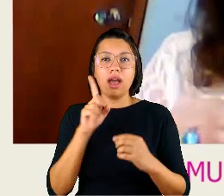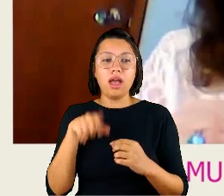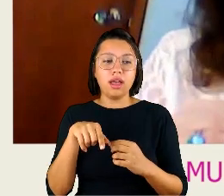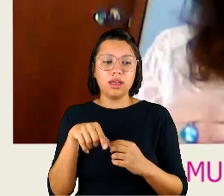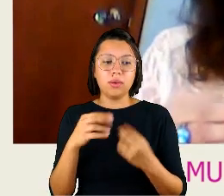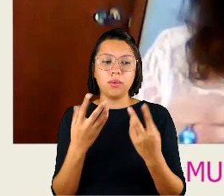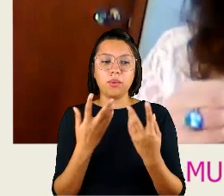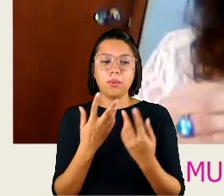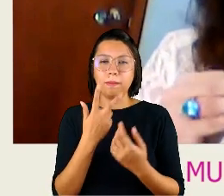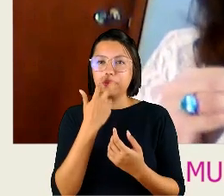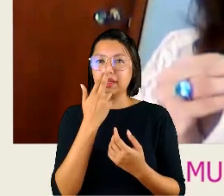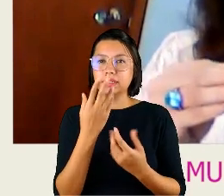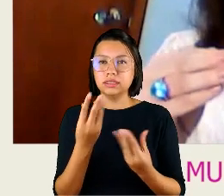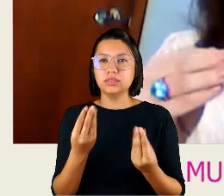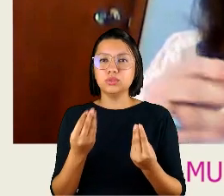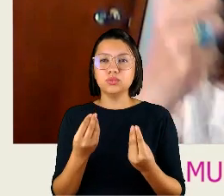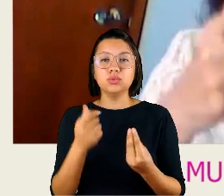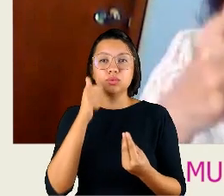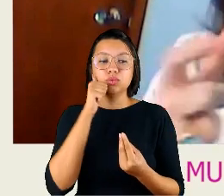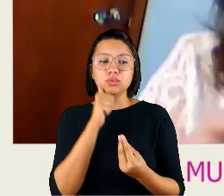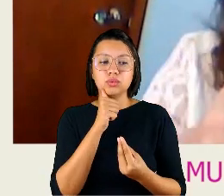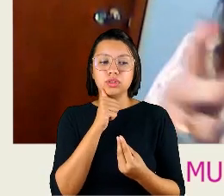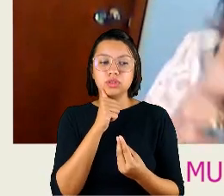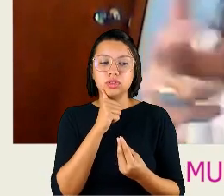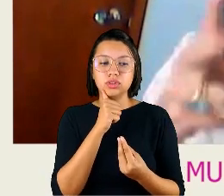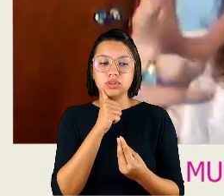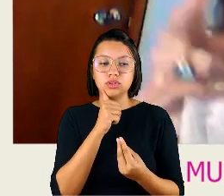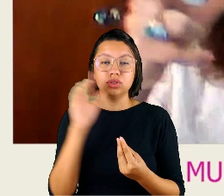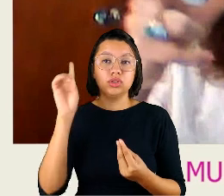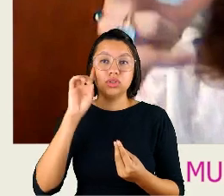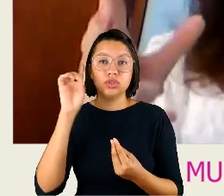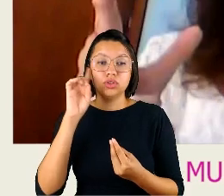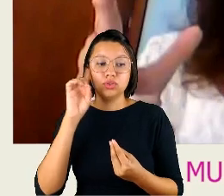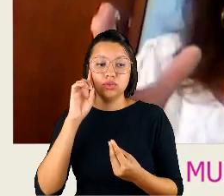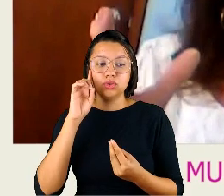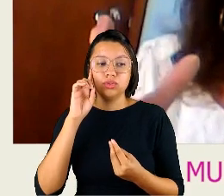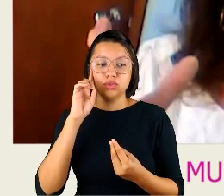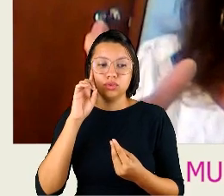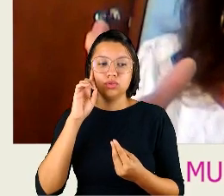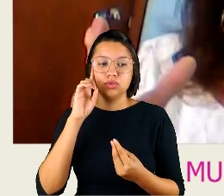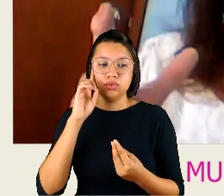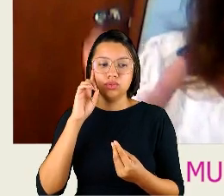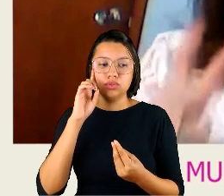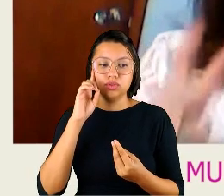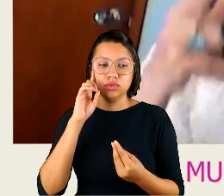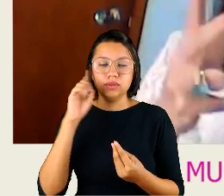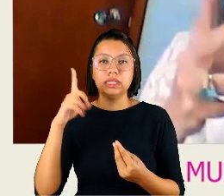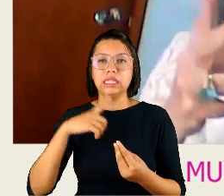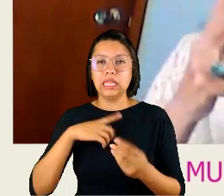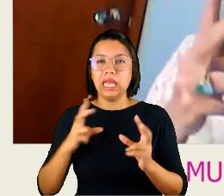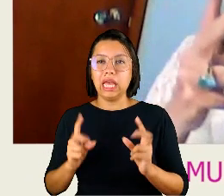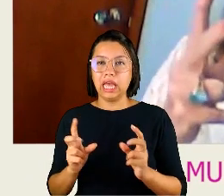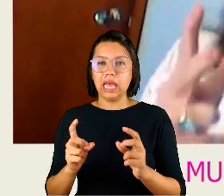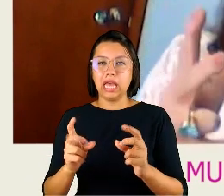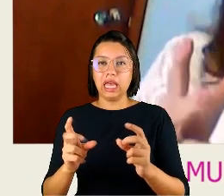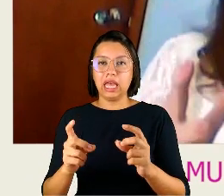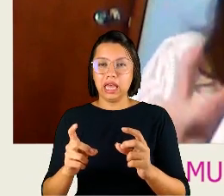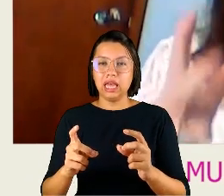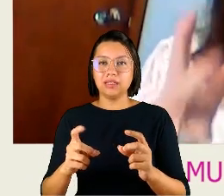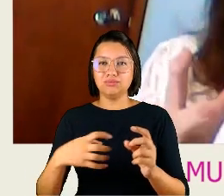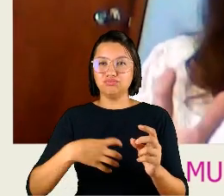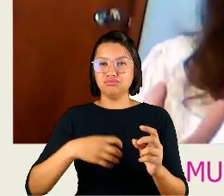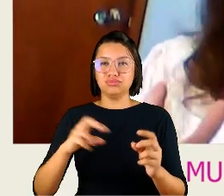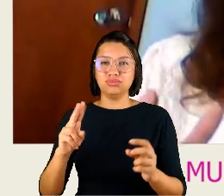muito parecidas com as mulheres que morrem todo dia dentro dos labirintos do câncer de colo de útero, dentro dos